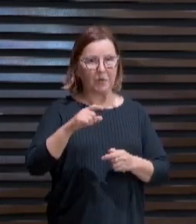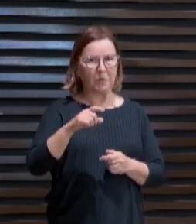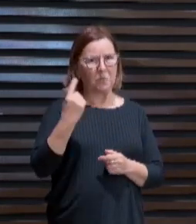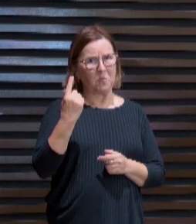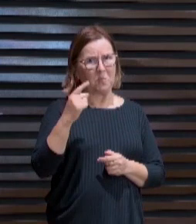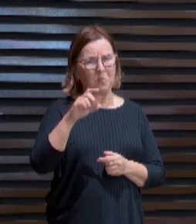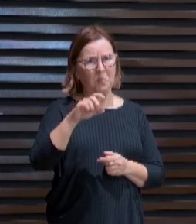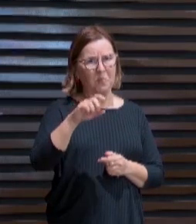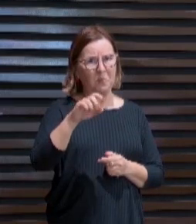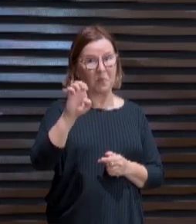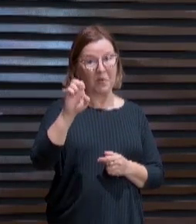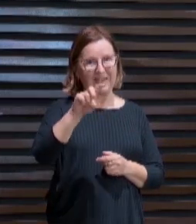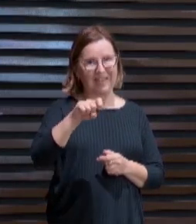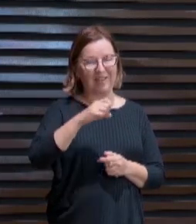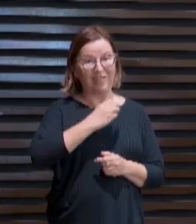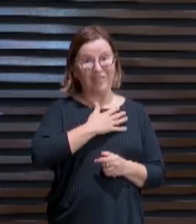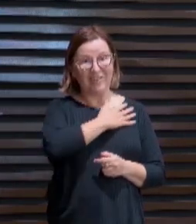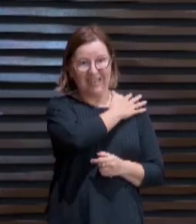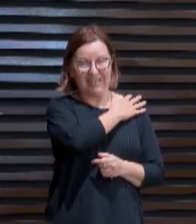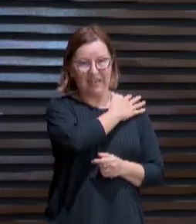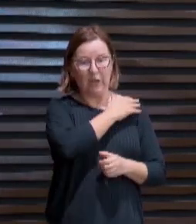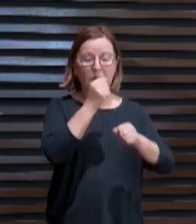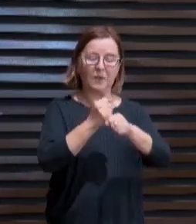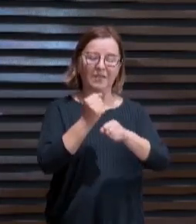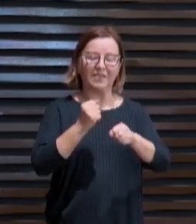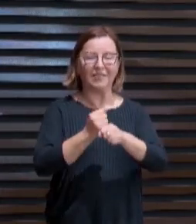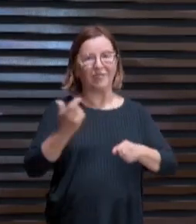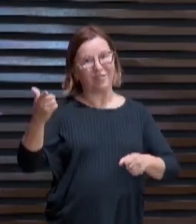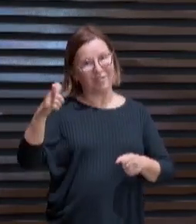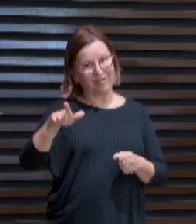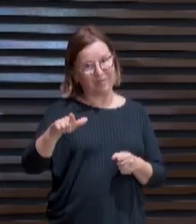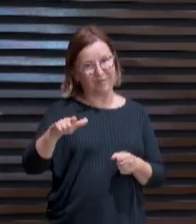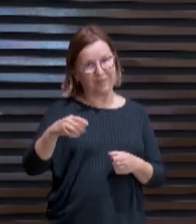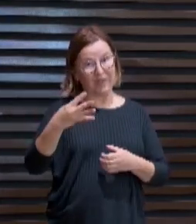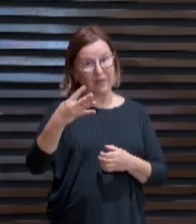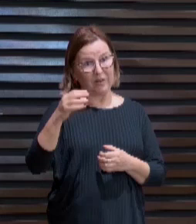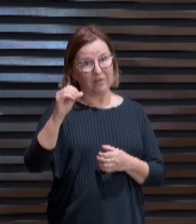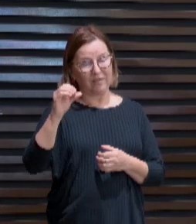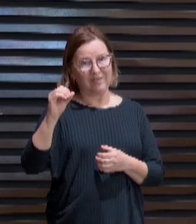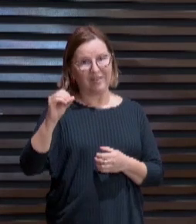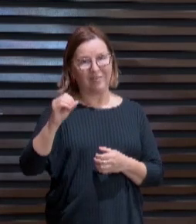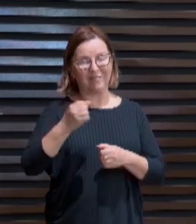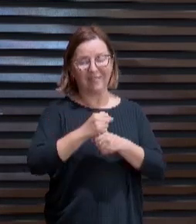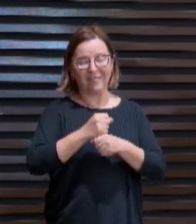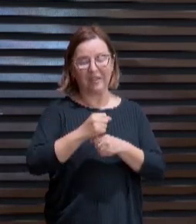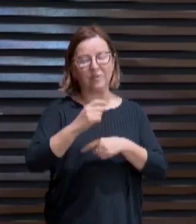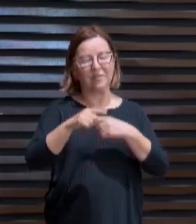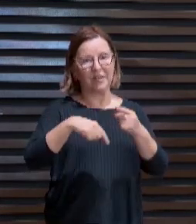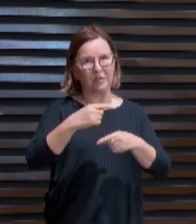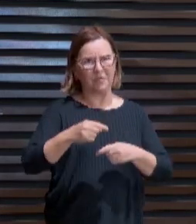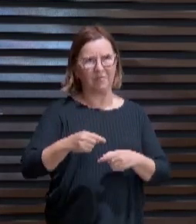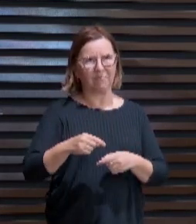Magno e basileu da Ásia Menor, após a morte de Alexandre, 400 anos depois, por volta de